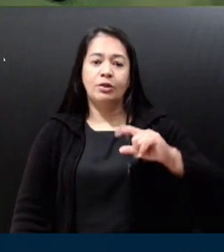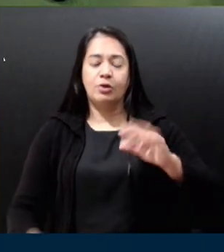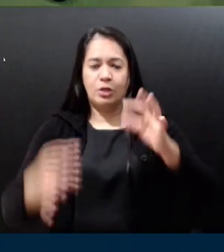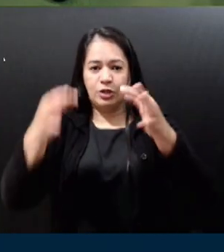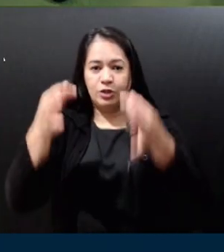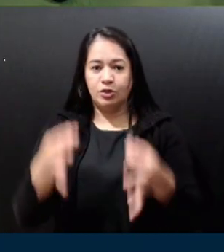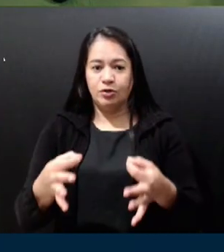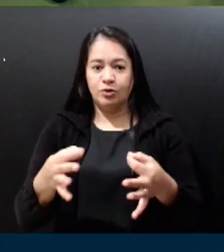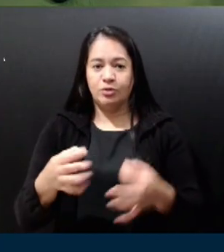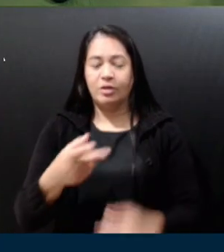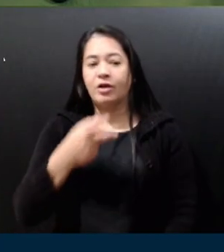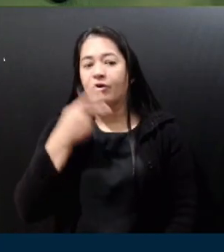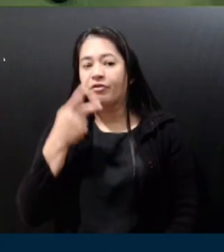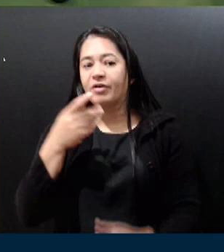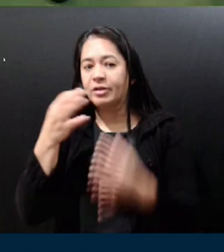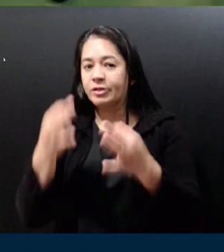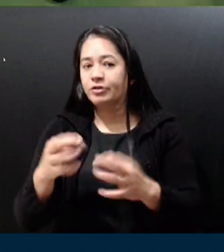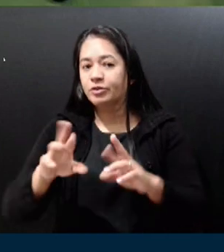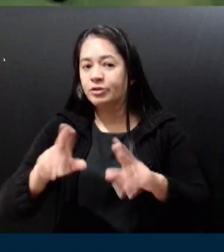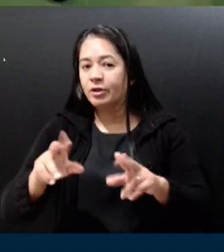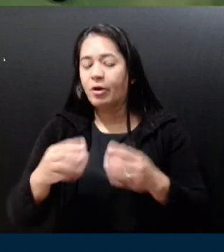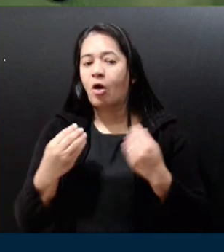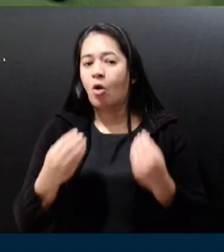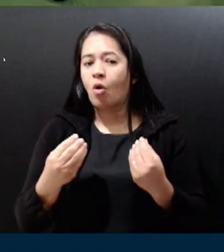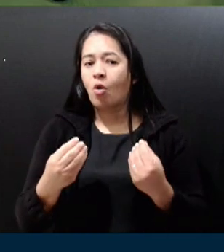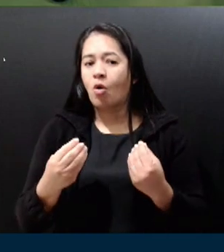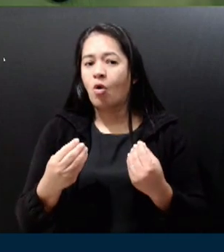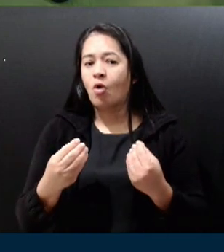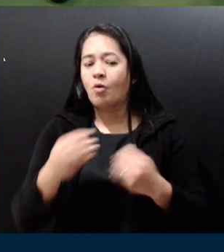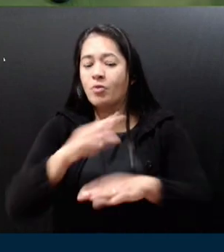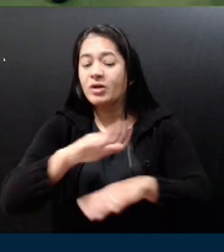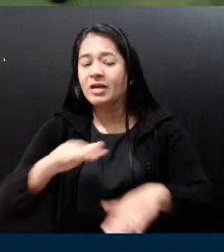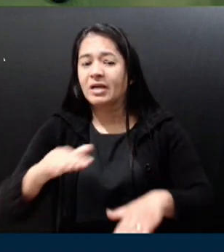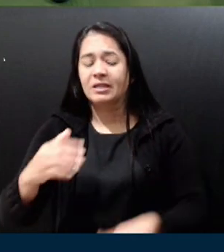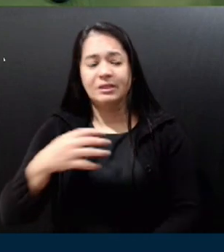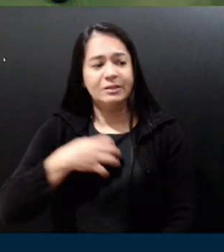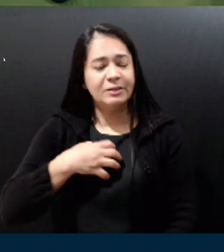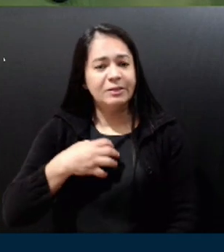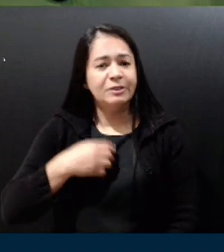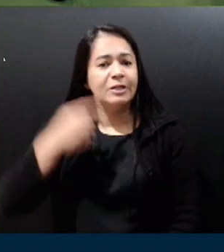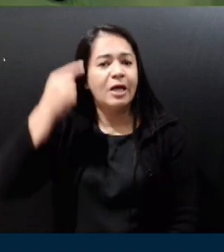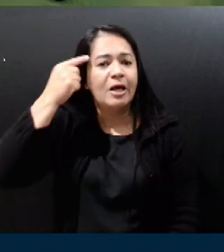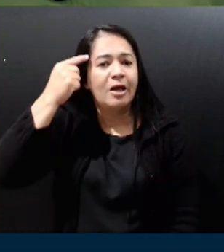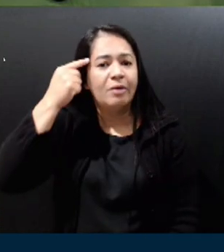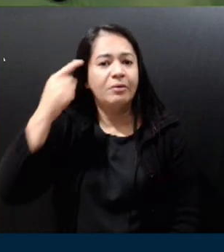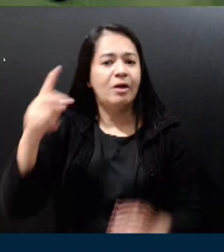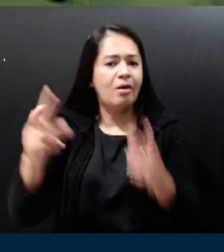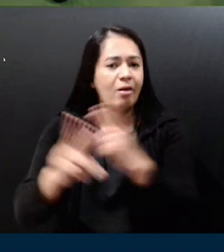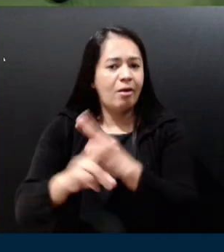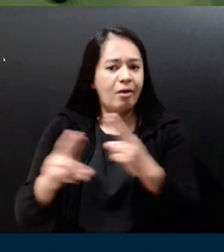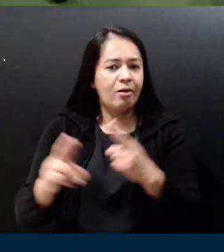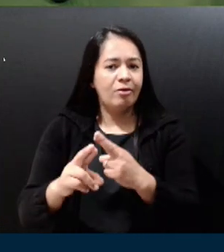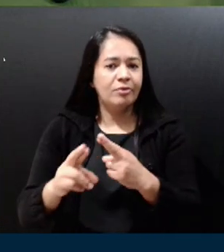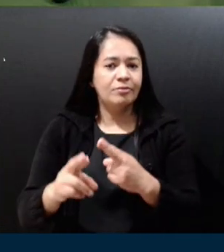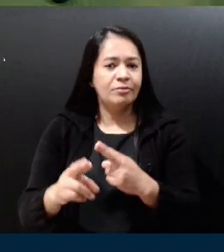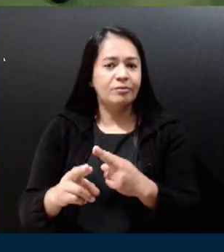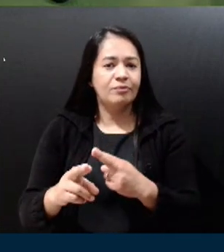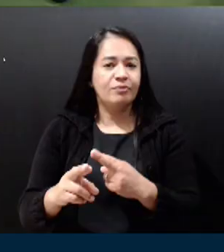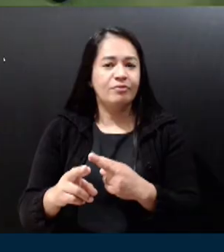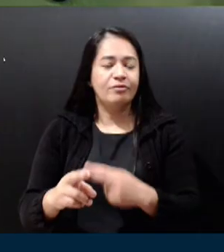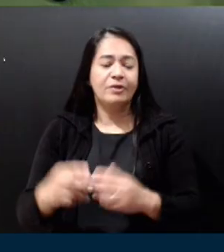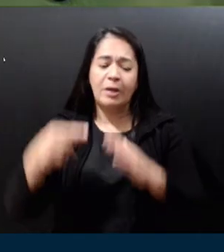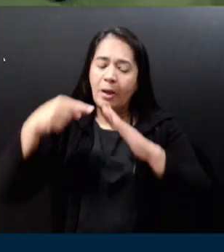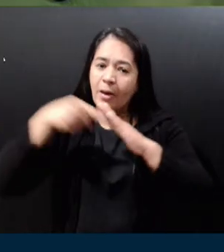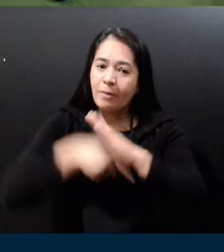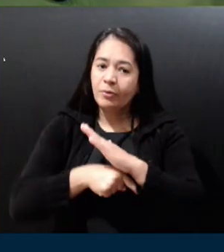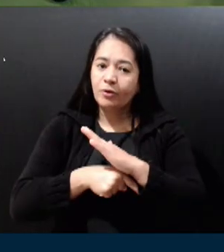mas como é a cabeça dessa criança, como vai ser a relação. Então, é muito mais profundo. E o que eu vou falar, como